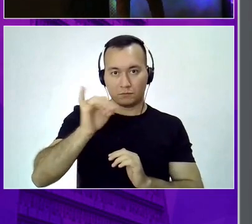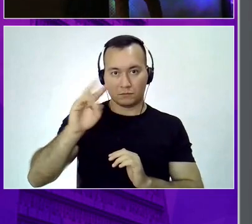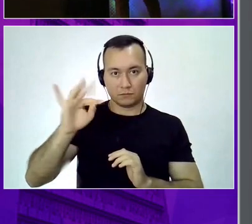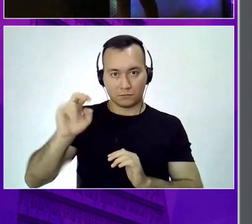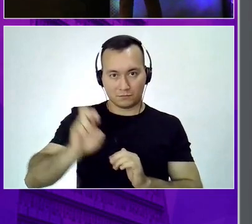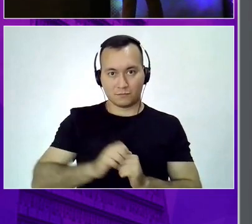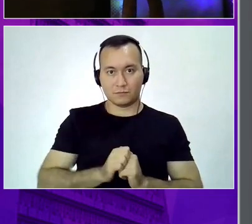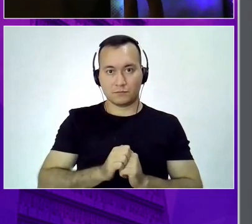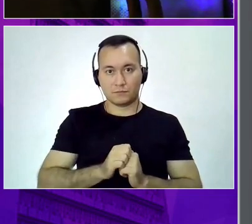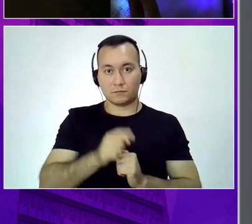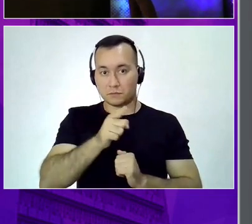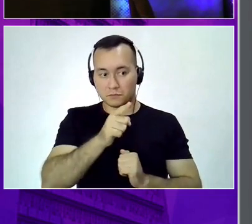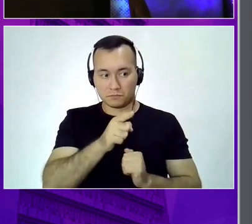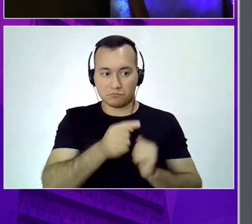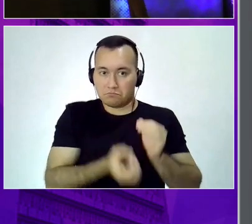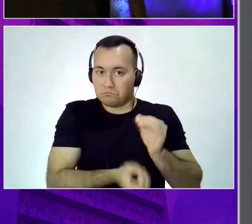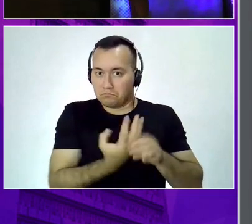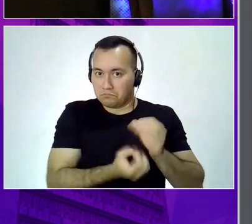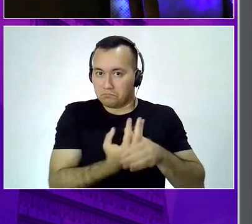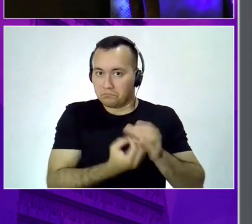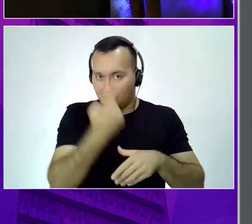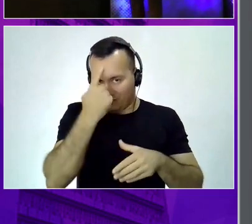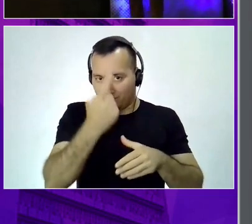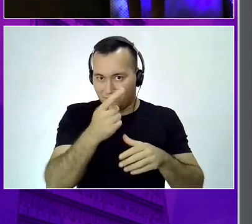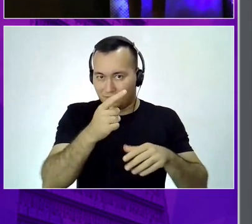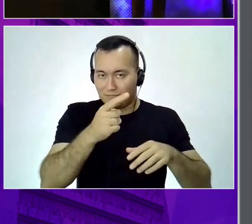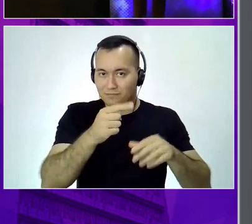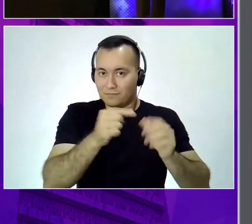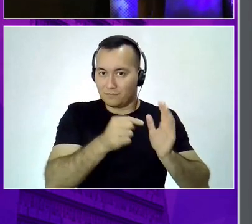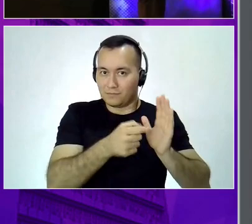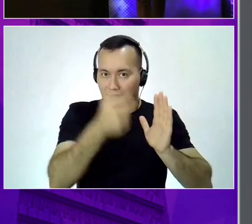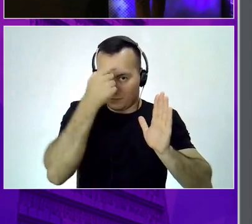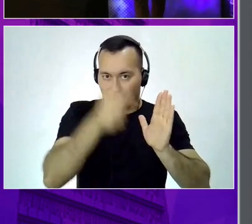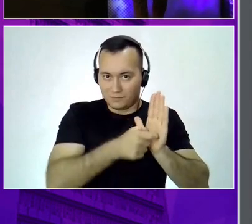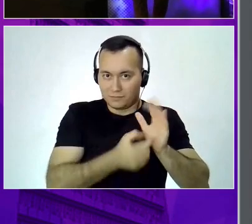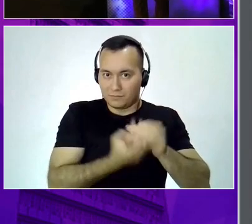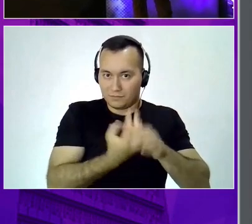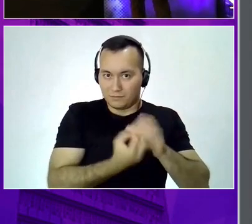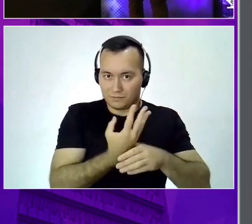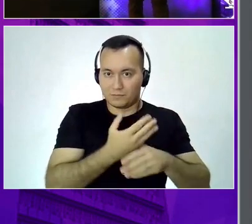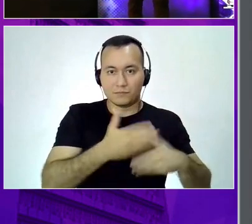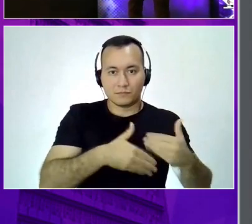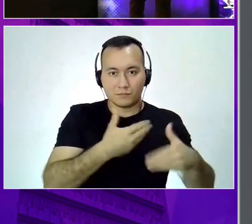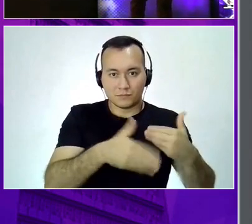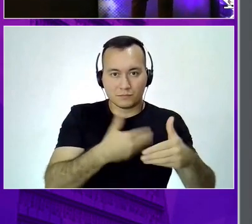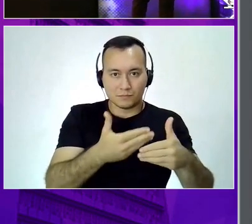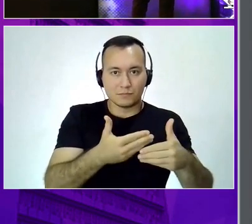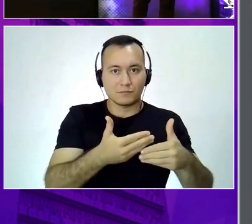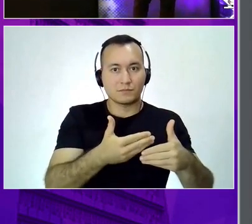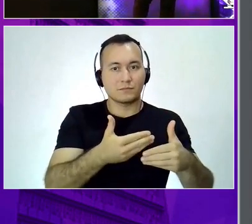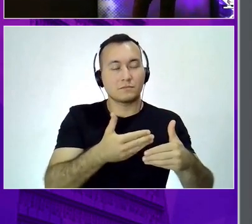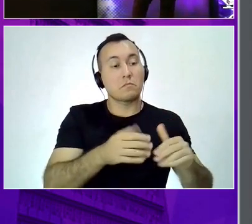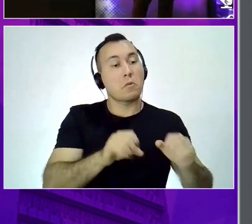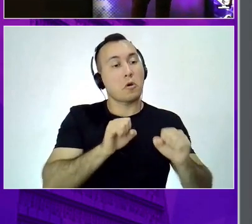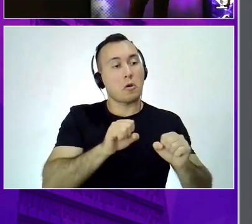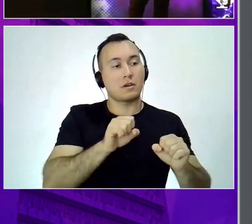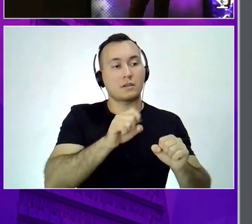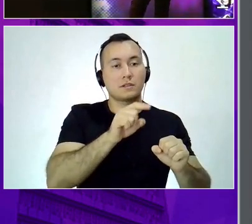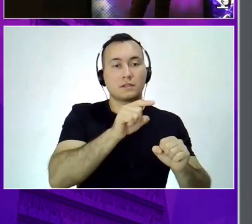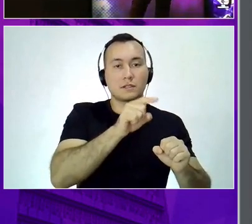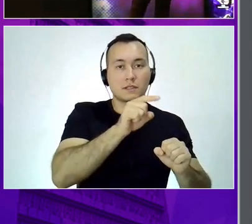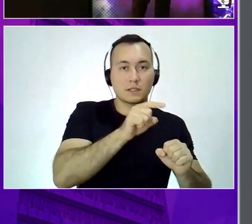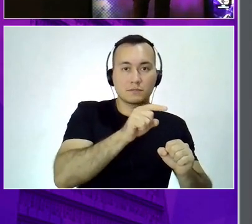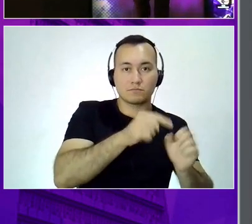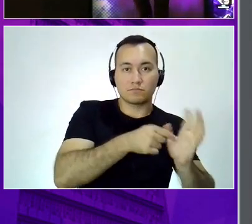todos os cachorros e vai sugerir um outro animal, que é um animal que não existe, que foi um pedacinho de cada um daqueles cachorros que ele